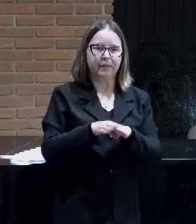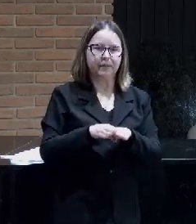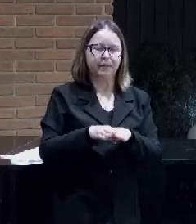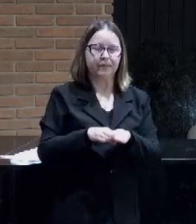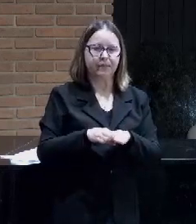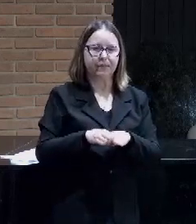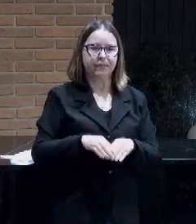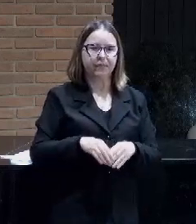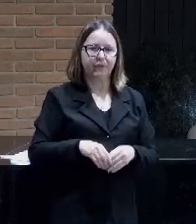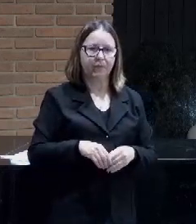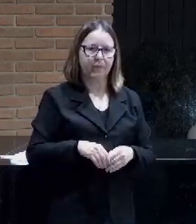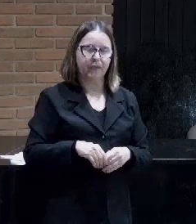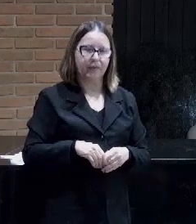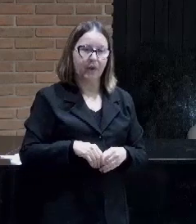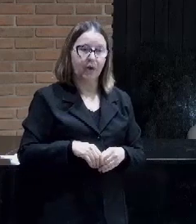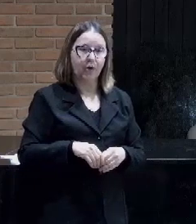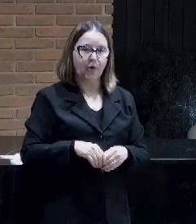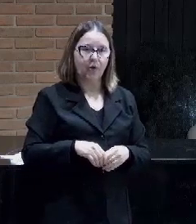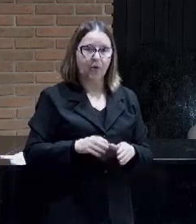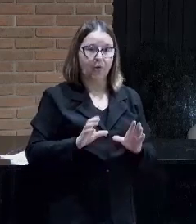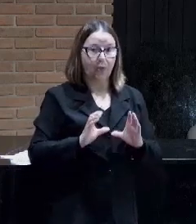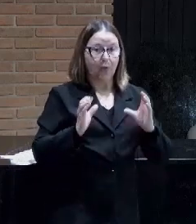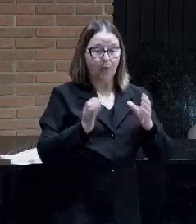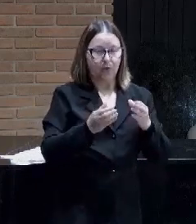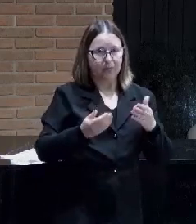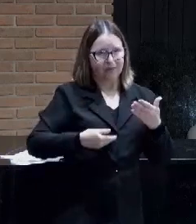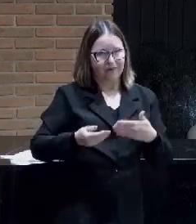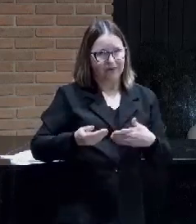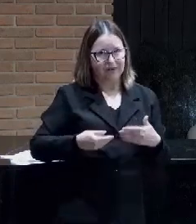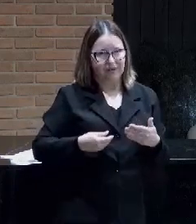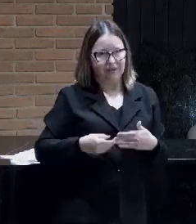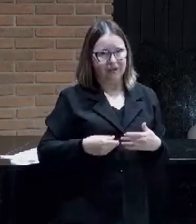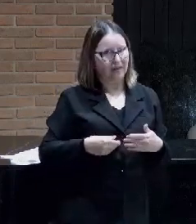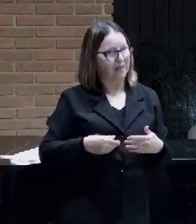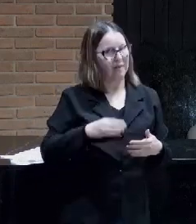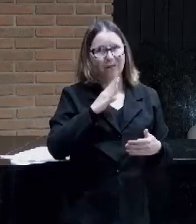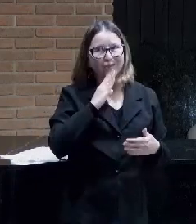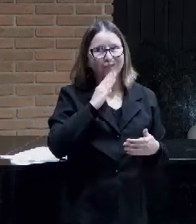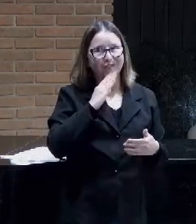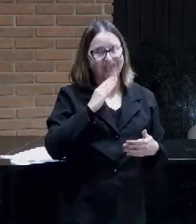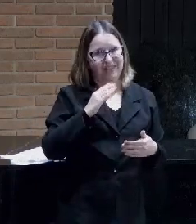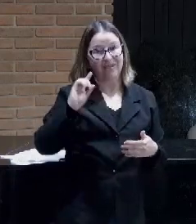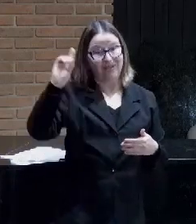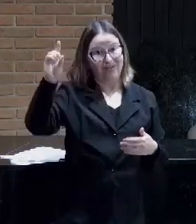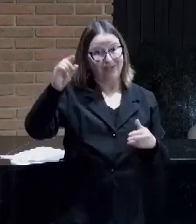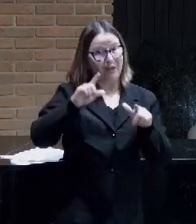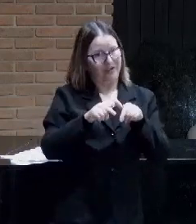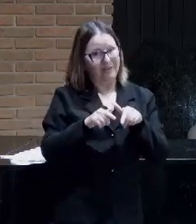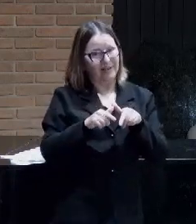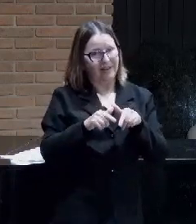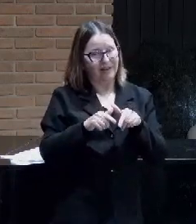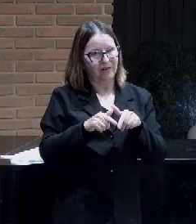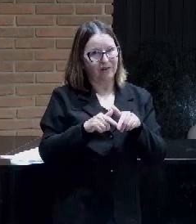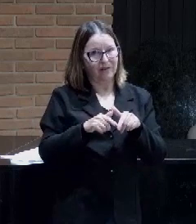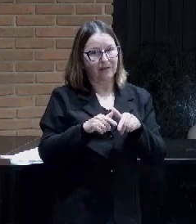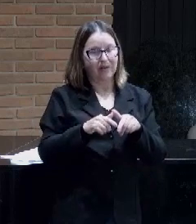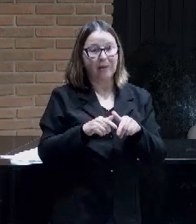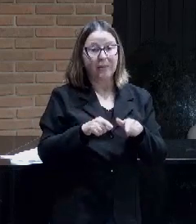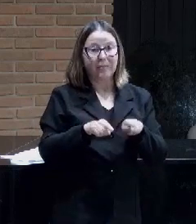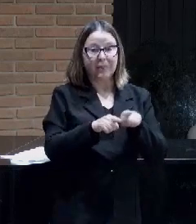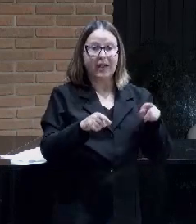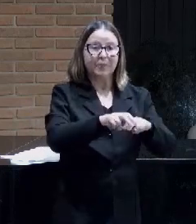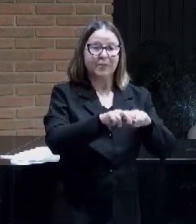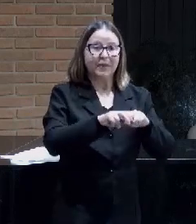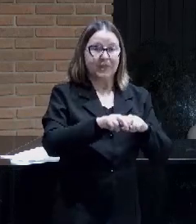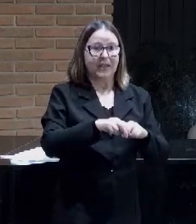falando. Porque havia os marinheiros, eles eram um povo ímpio, eles não conheciam o Senhor de Israel como Jonas conhecia, e por conta do pecado de Jonas,